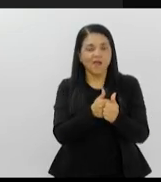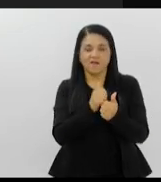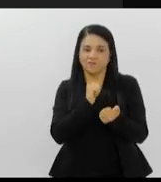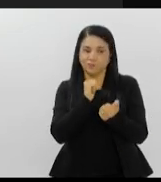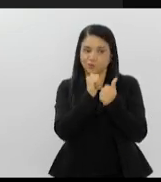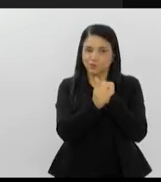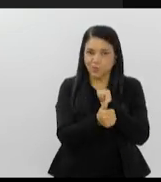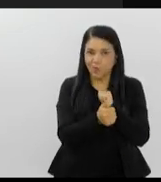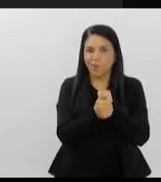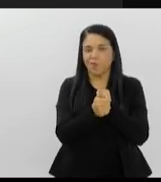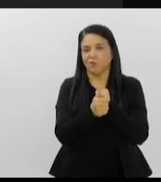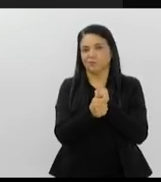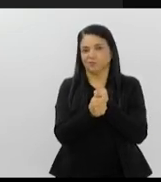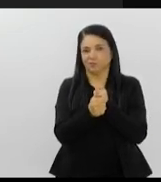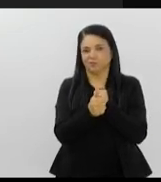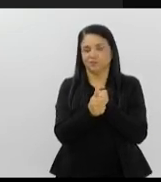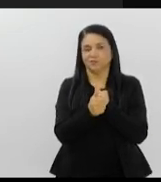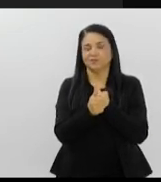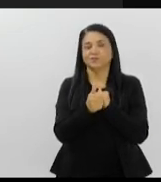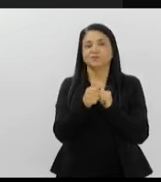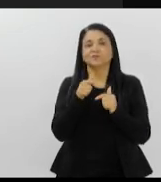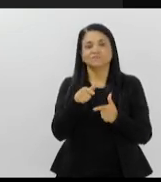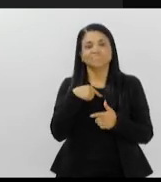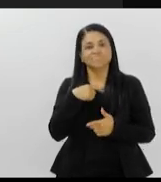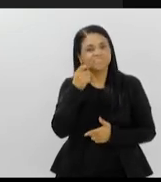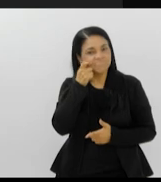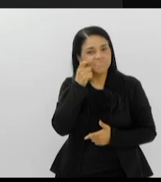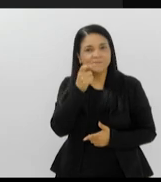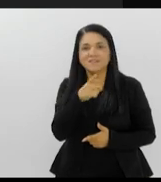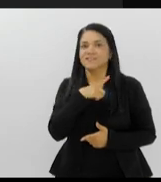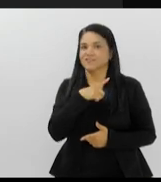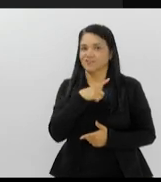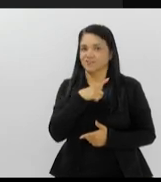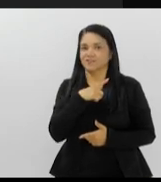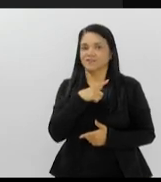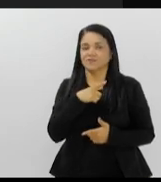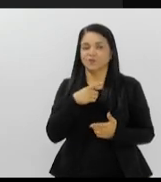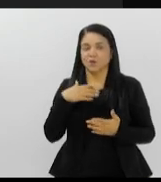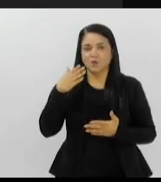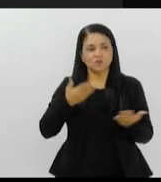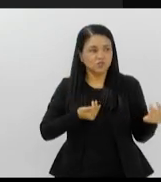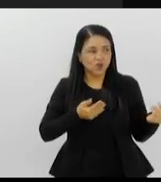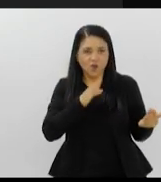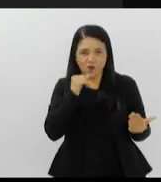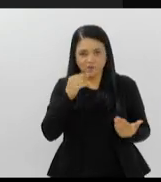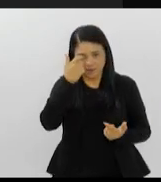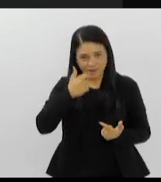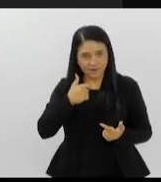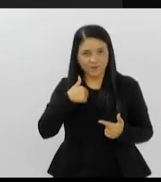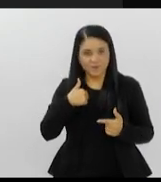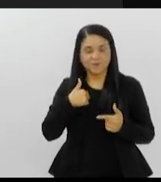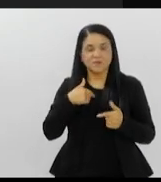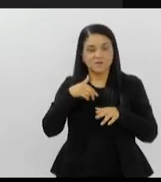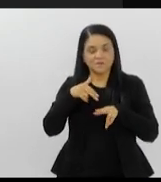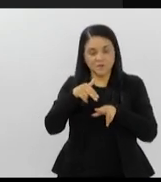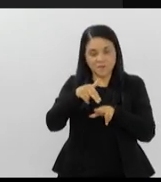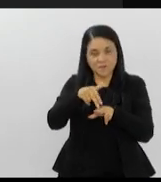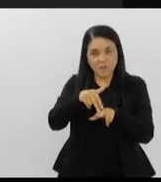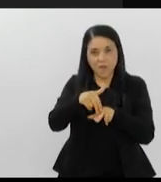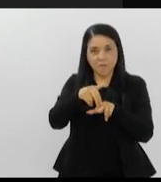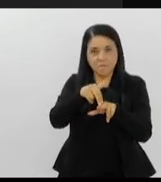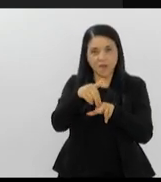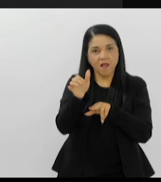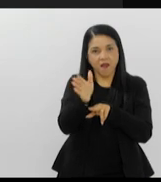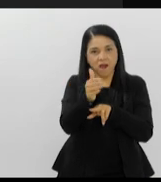mas acompanhava esse esporte com muito interesse. Uma vela, uma prancha, e o